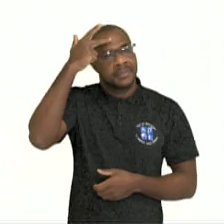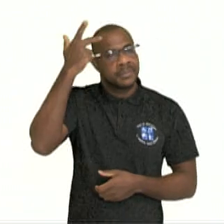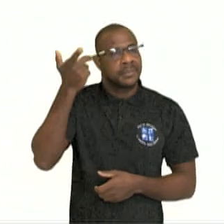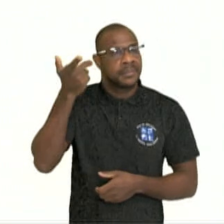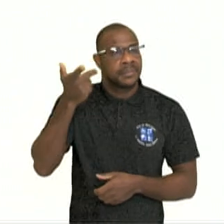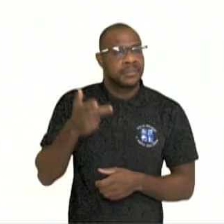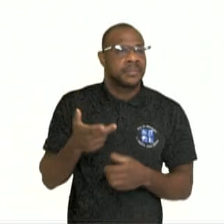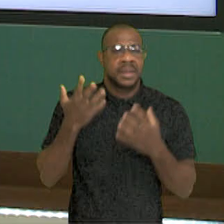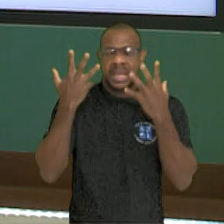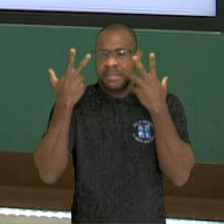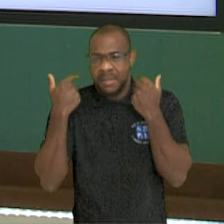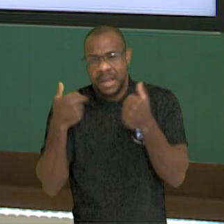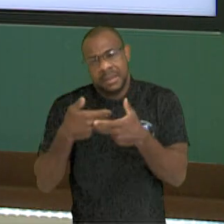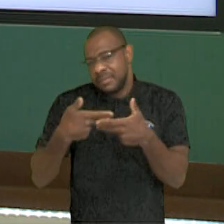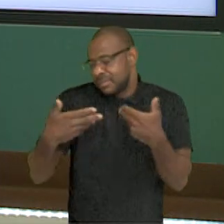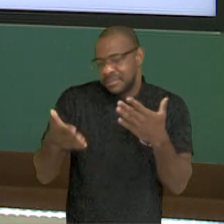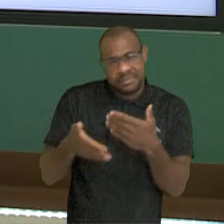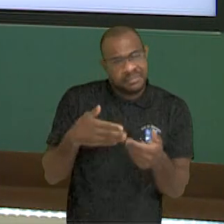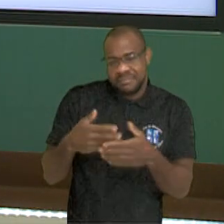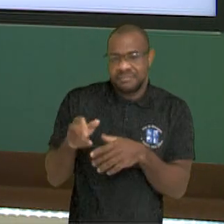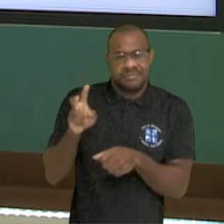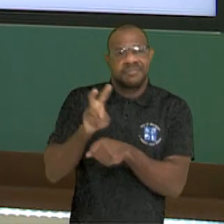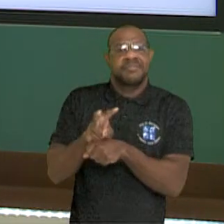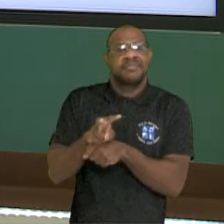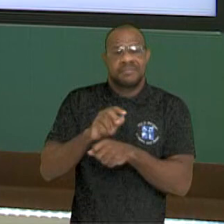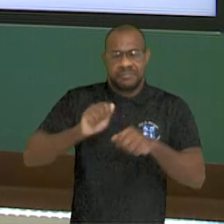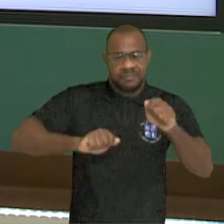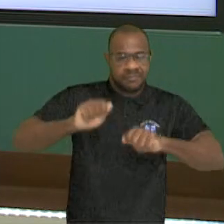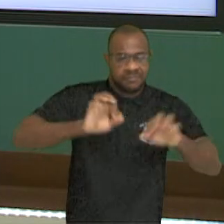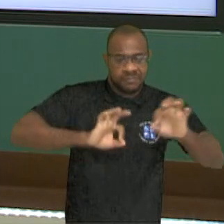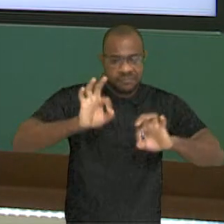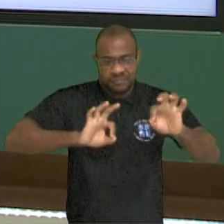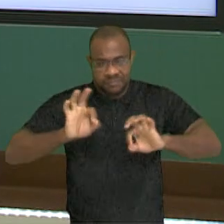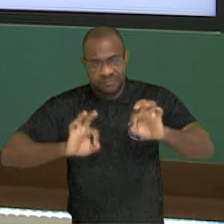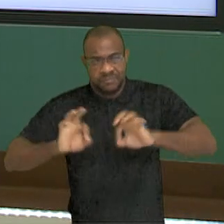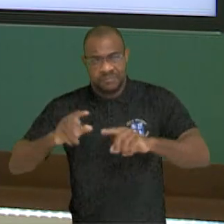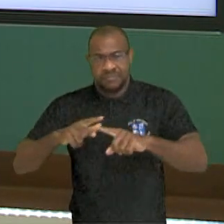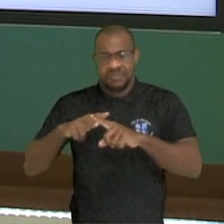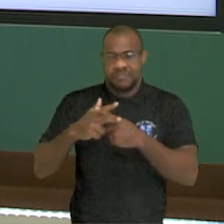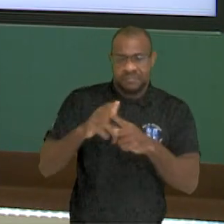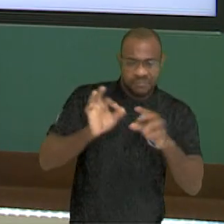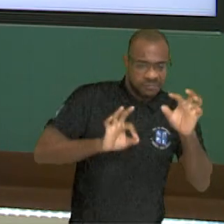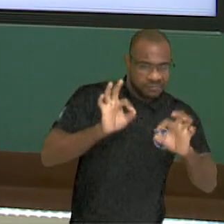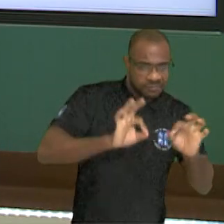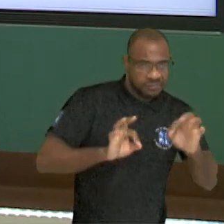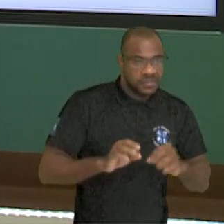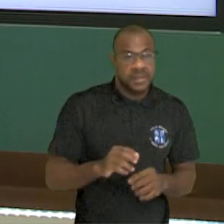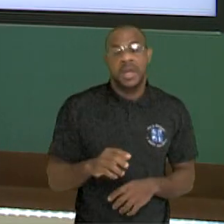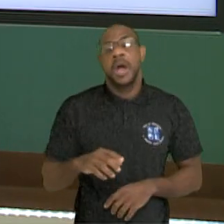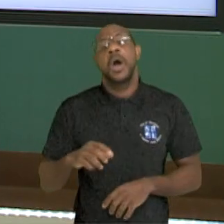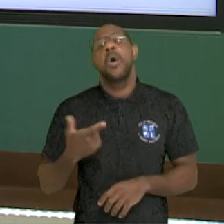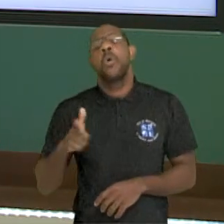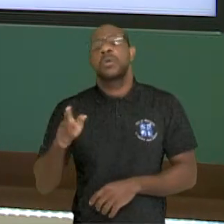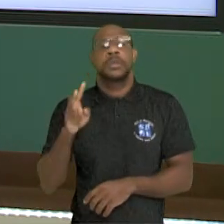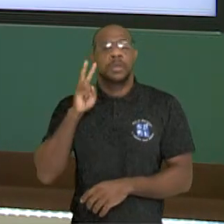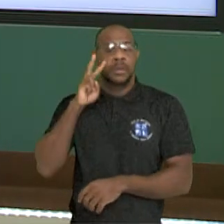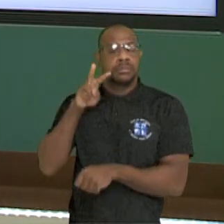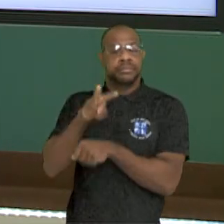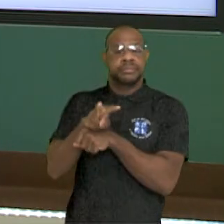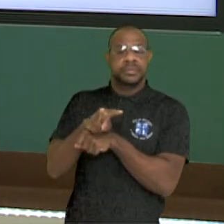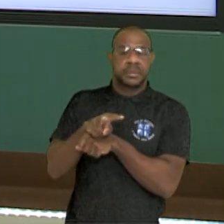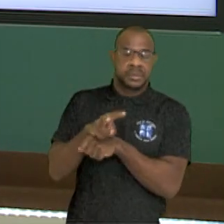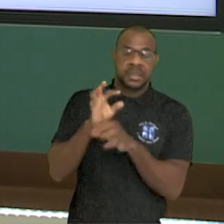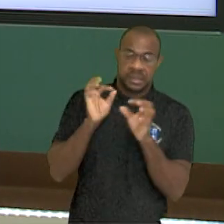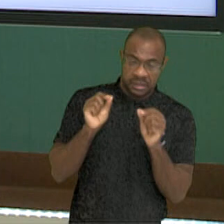ou animais, né, agindo ali. Então, tem as pessoas que executam a função e outras que observam se aquilo ali está